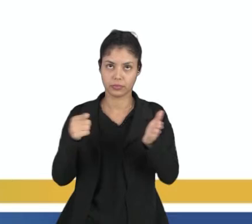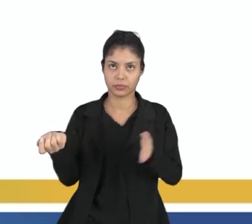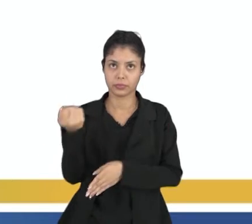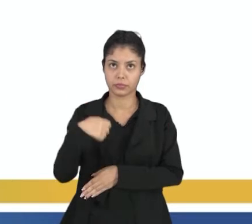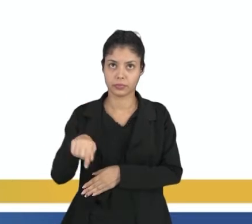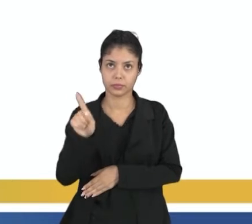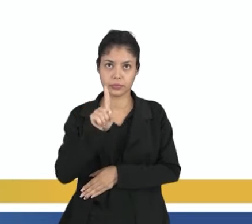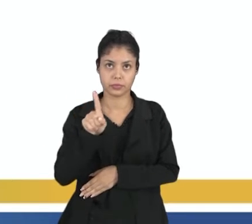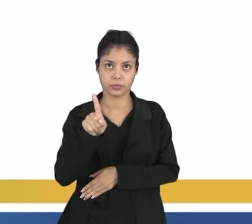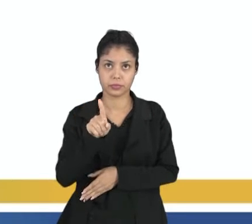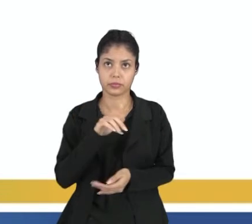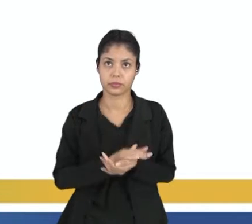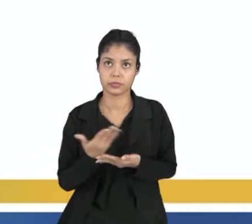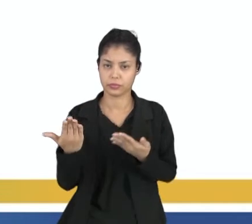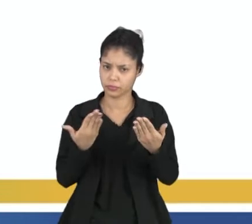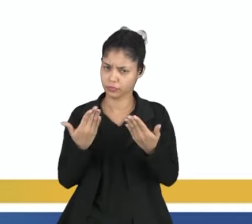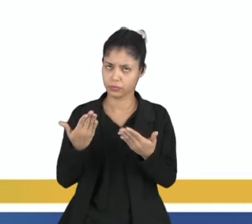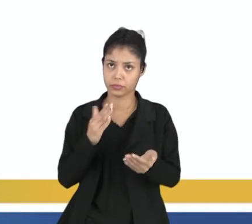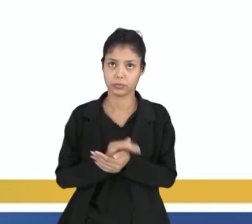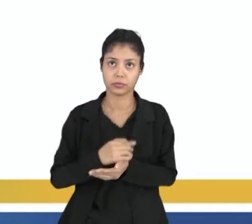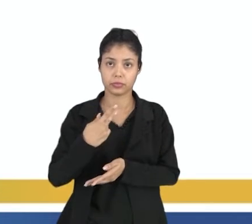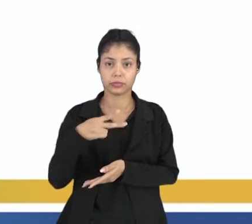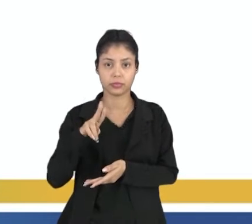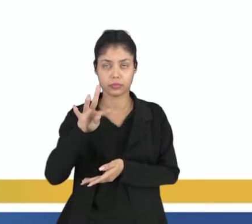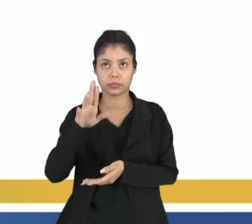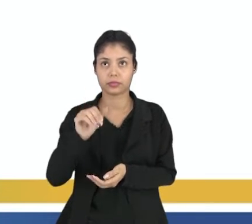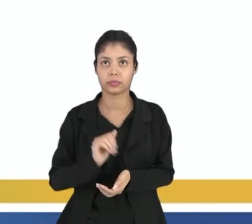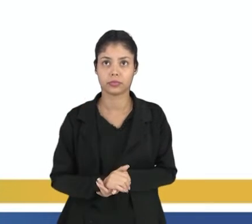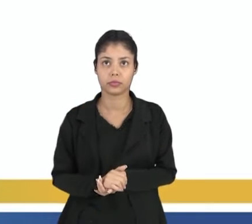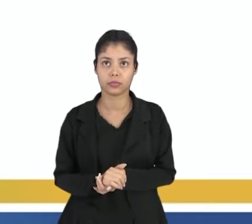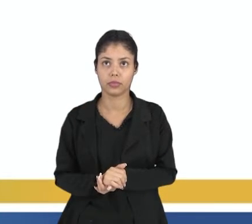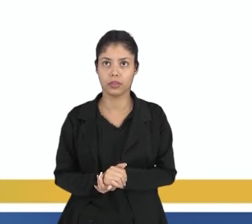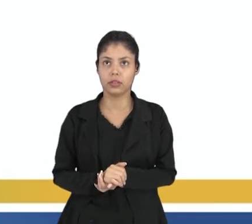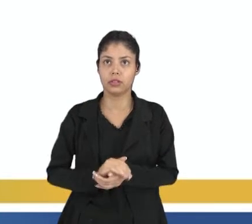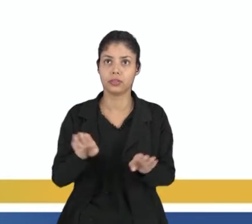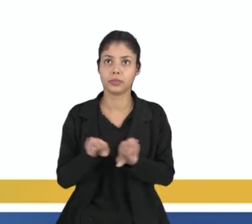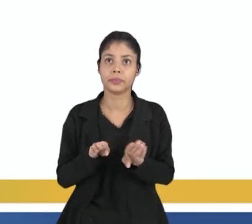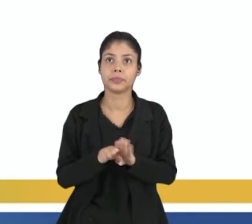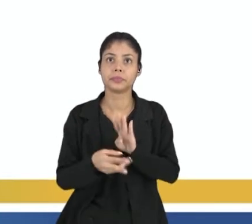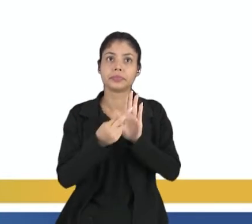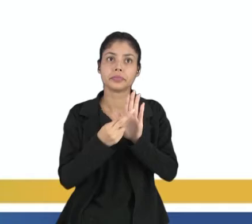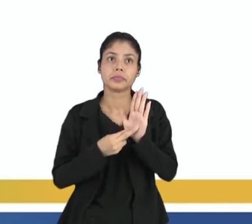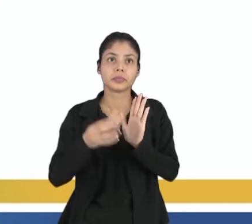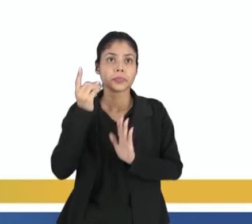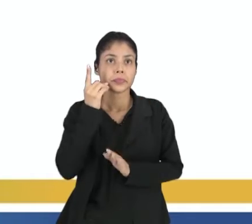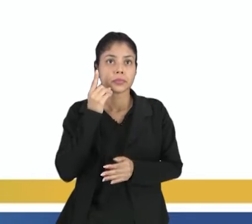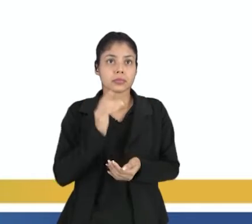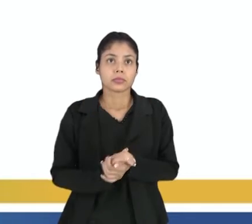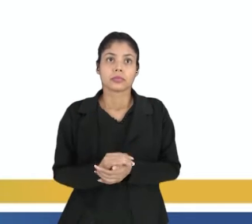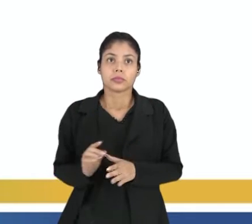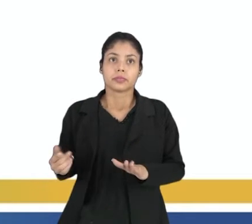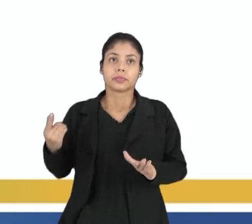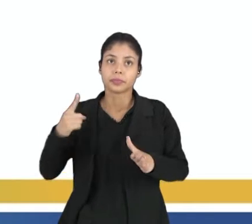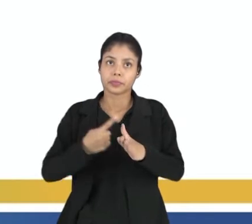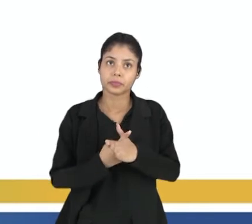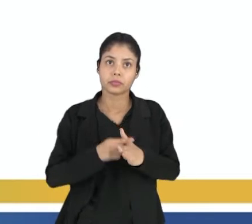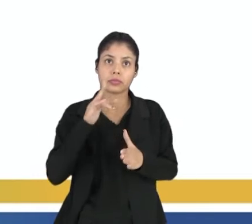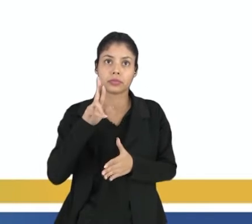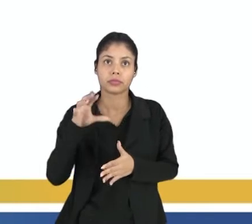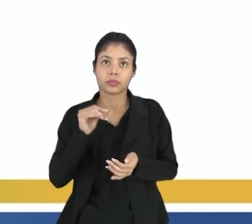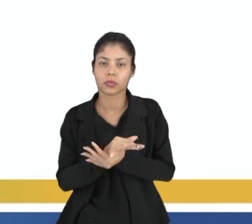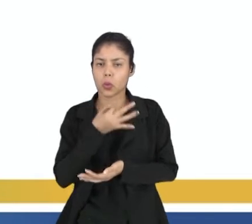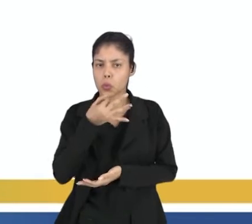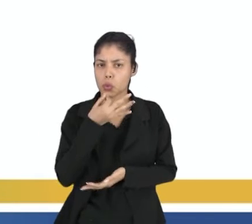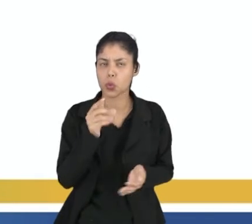no jornalismo não precisa estar relacionada com a pauta. As rotinas diárias já incluem a infografia